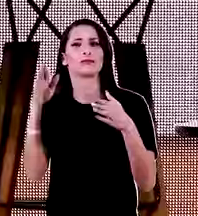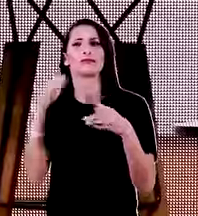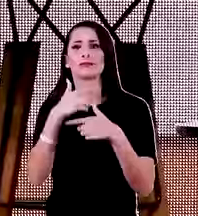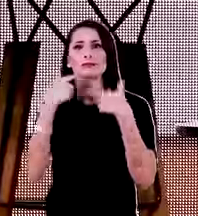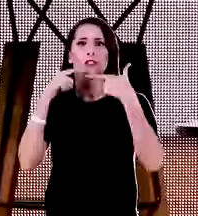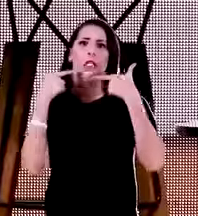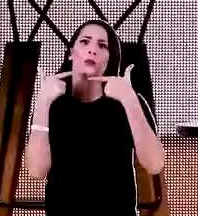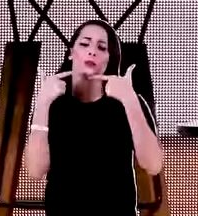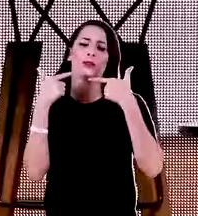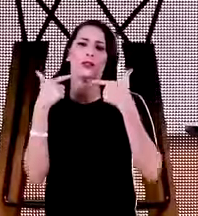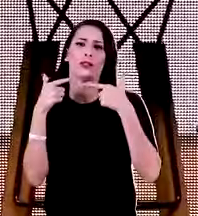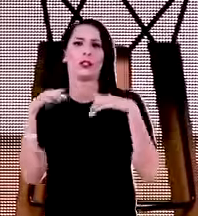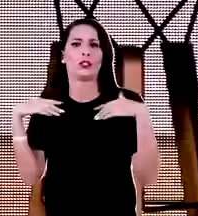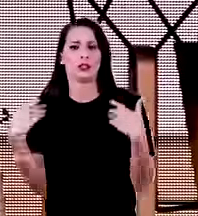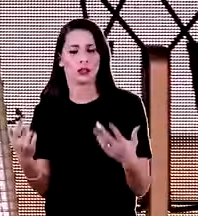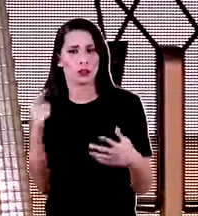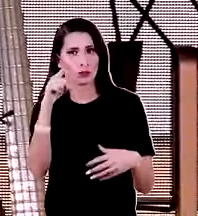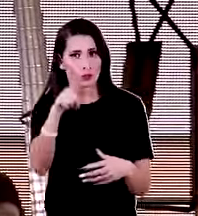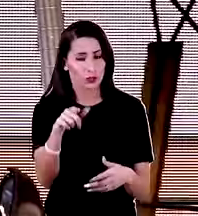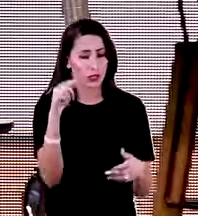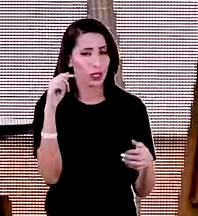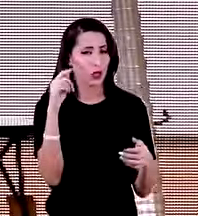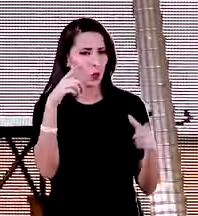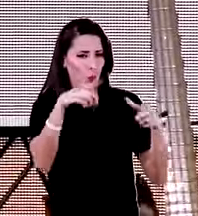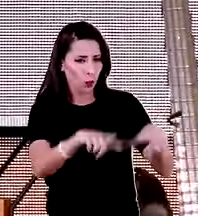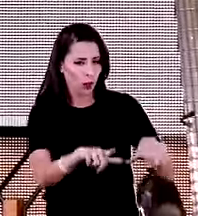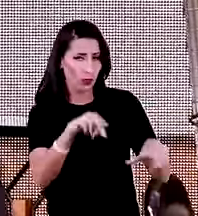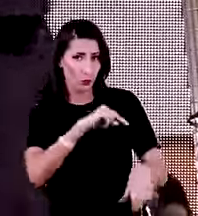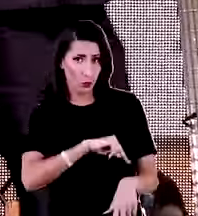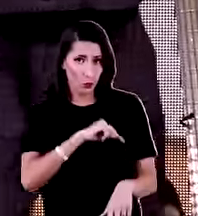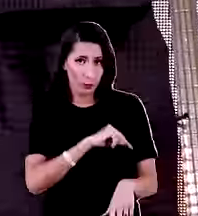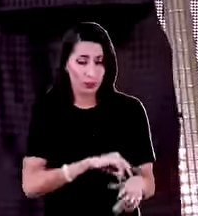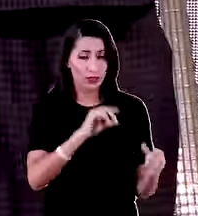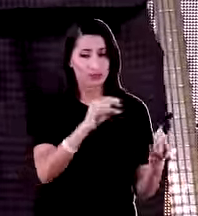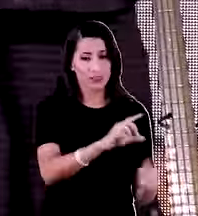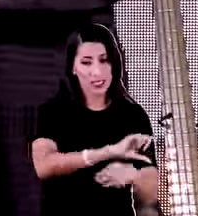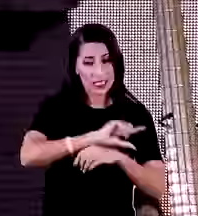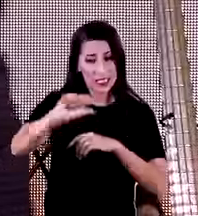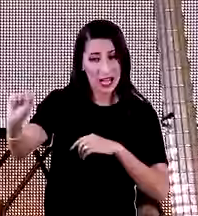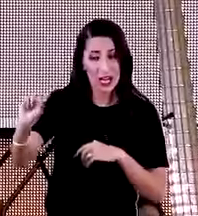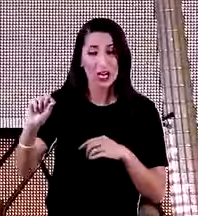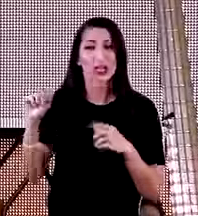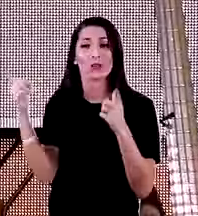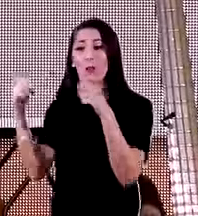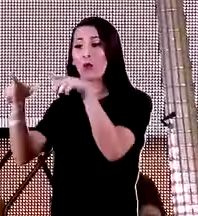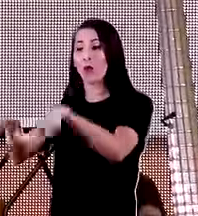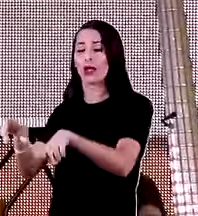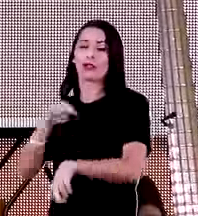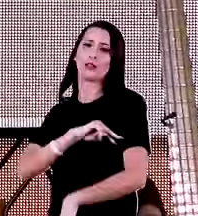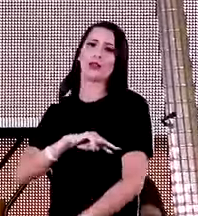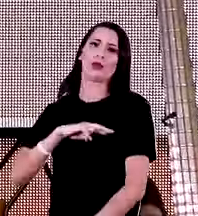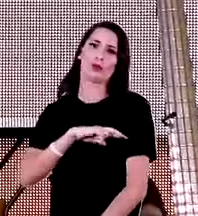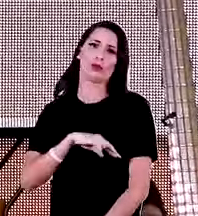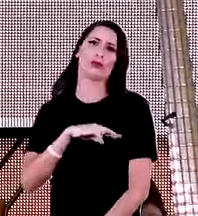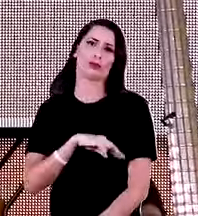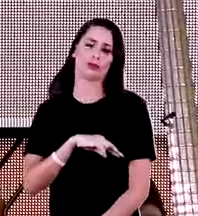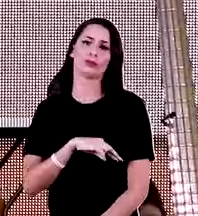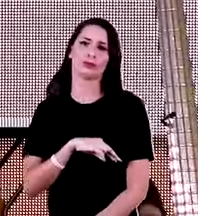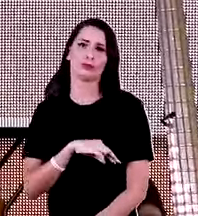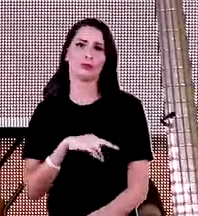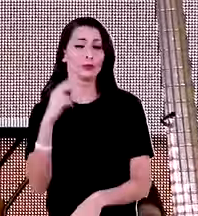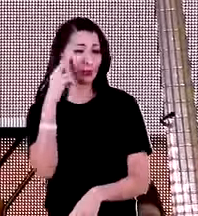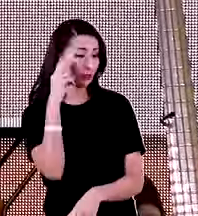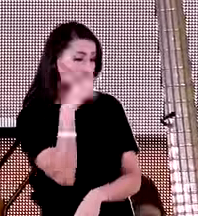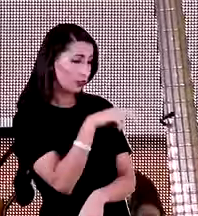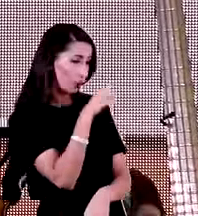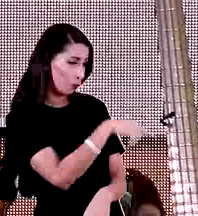e vamos para o papel de Ruth, amém? Vocês entenderam que a gente vai sair de Noemi e vem para Ruth? Amém. Vira para a mulher que está do seu lado e diga,